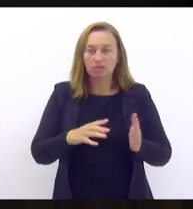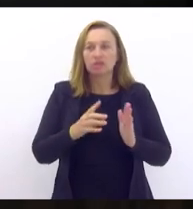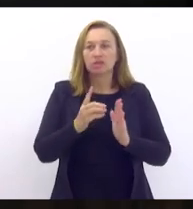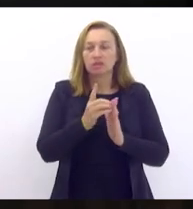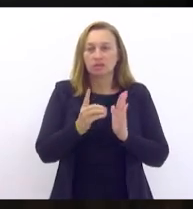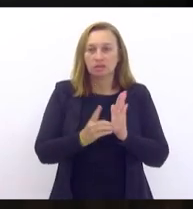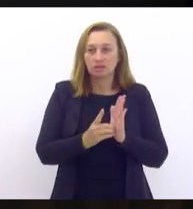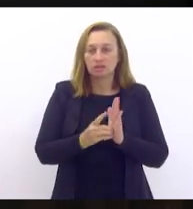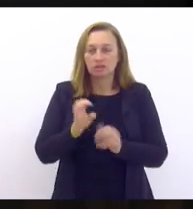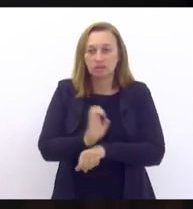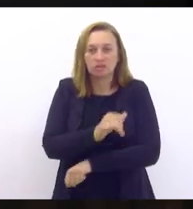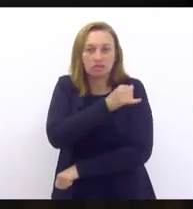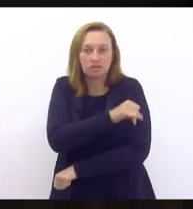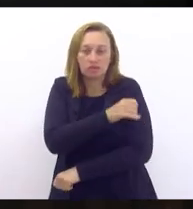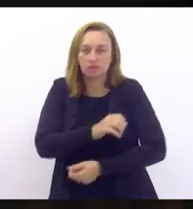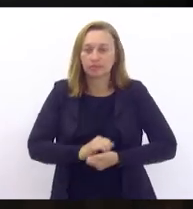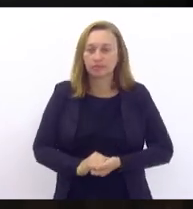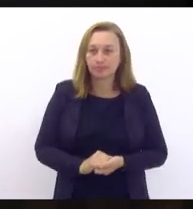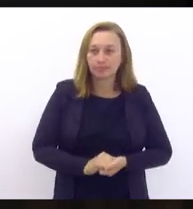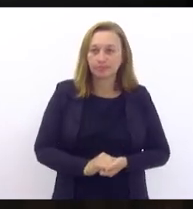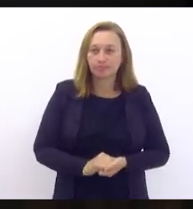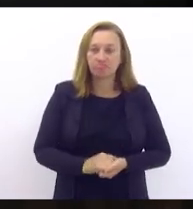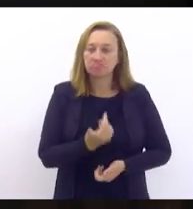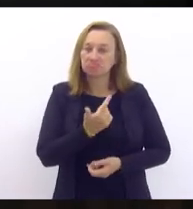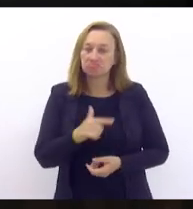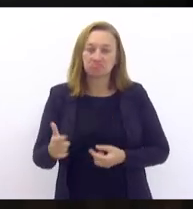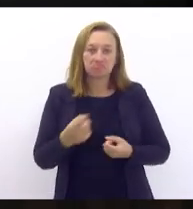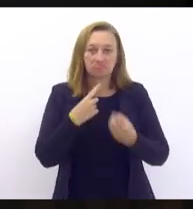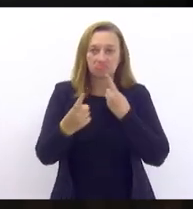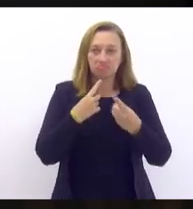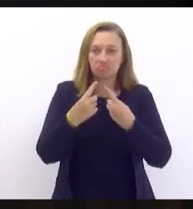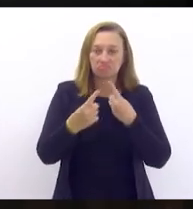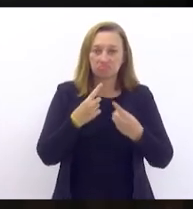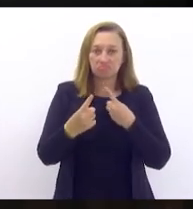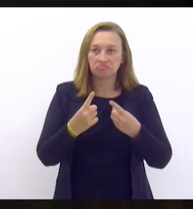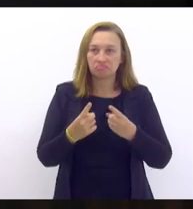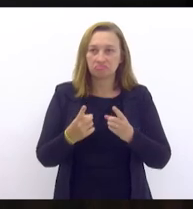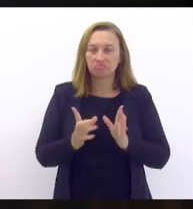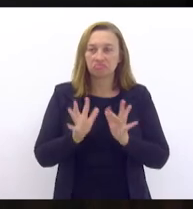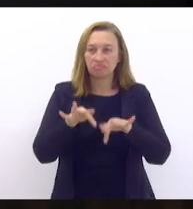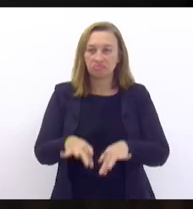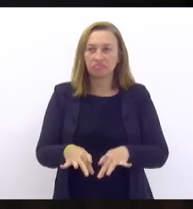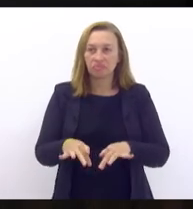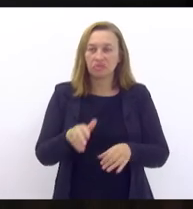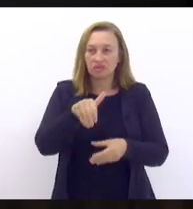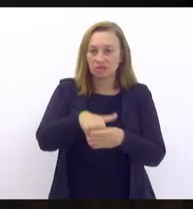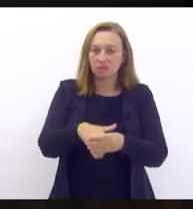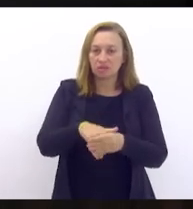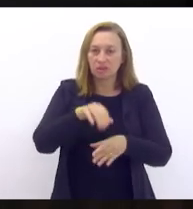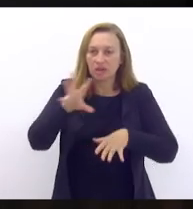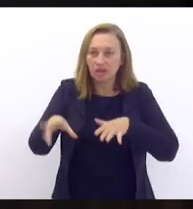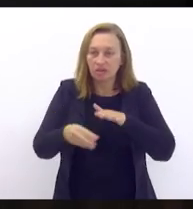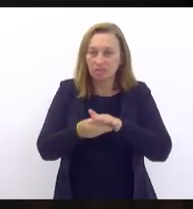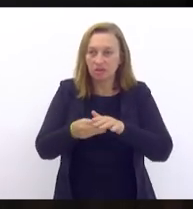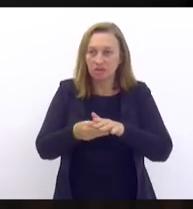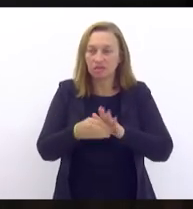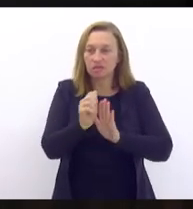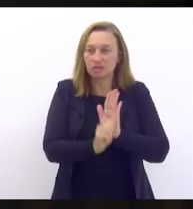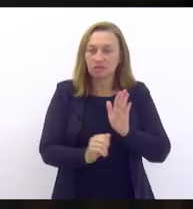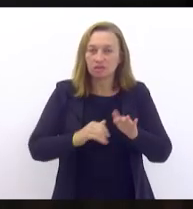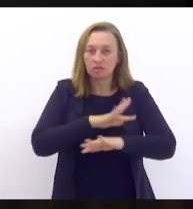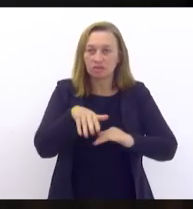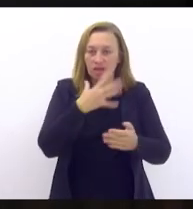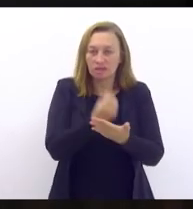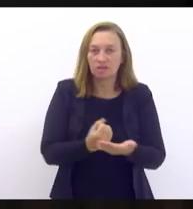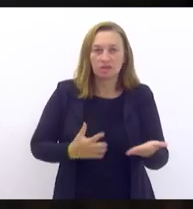Rio de Janeiro. Em discussão. Não havendo quem queira discutir, encerrada a discussão. Em votação, a emenda de redação. Senhores que aprovam, permaneçam